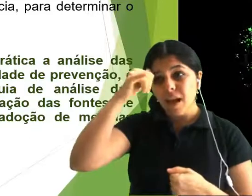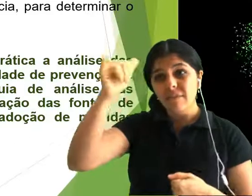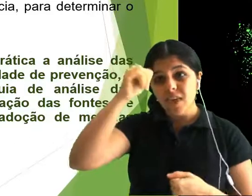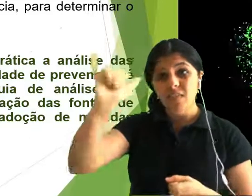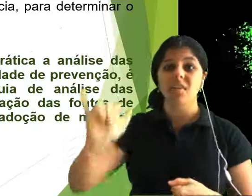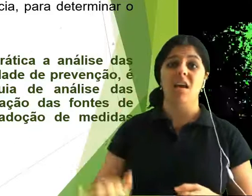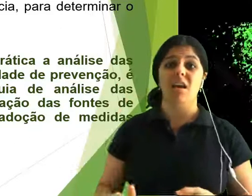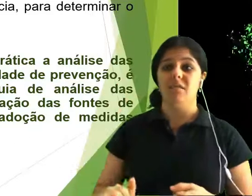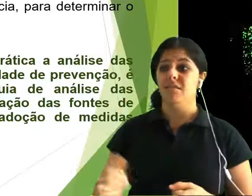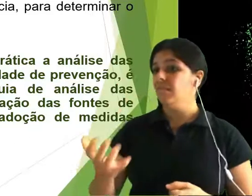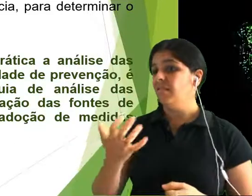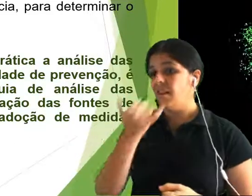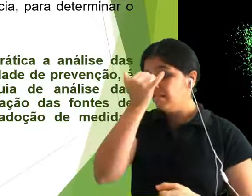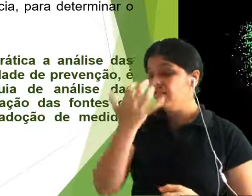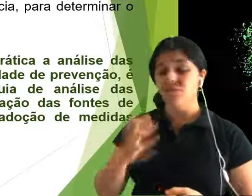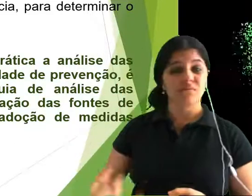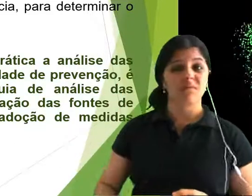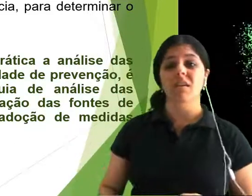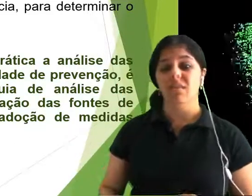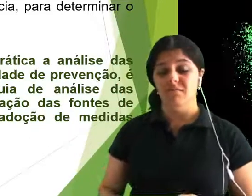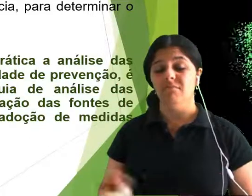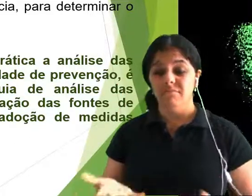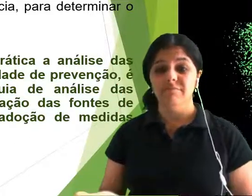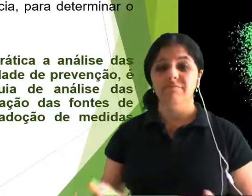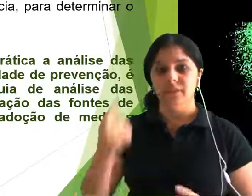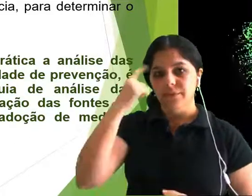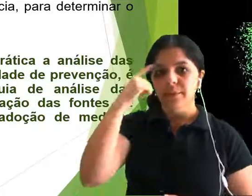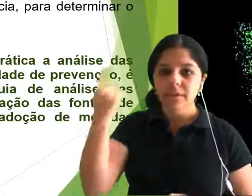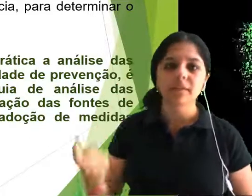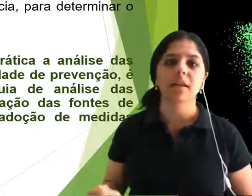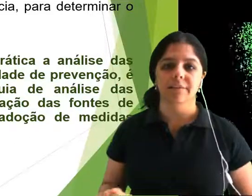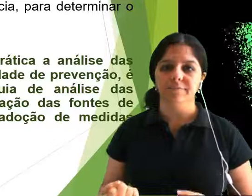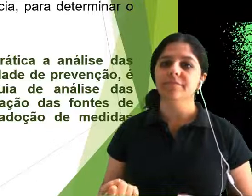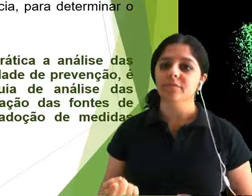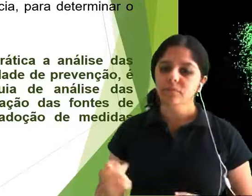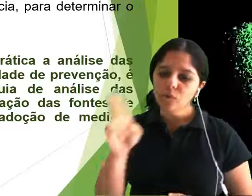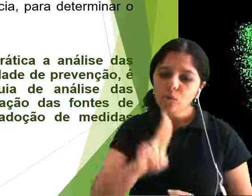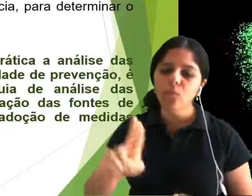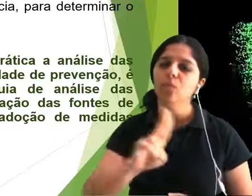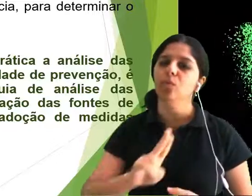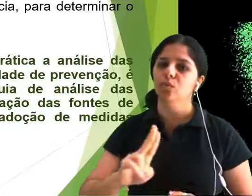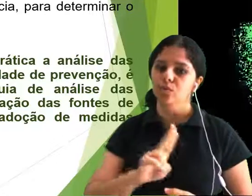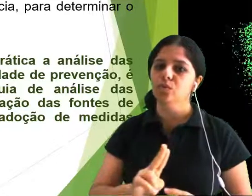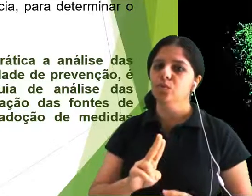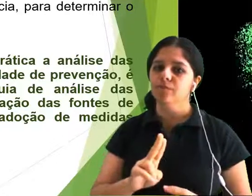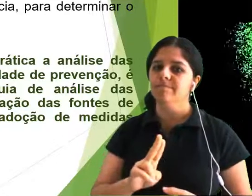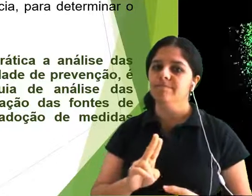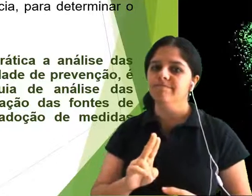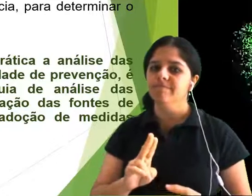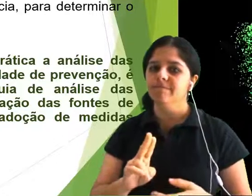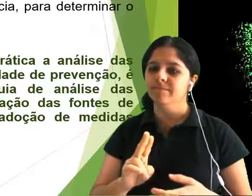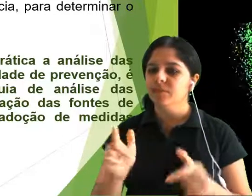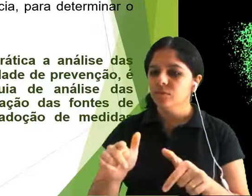acidente ocorrer, eu quero que ele não ocorra. Então, vamos trabalhar em cima da prevenção. É a utilização desses fatores como um guia